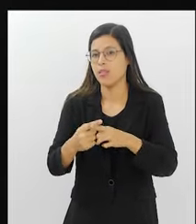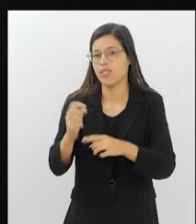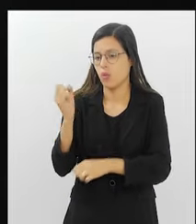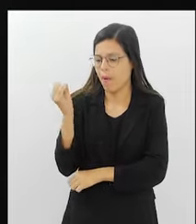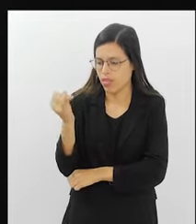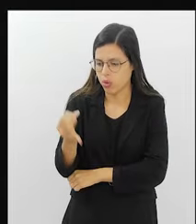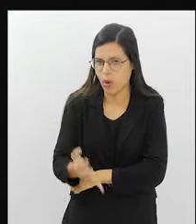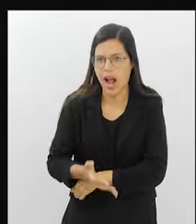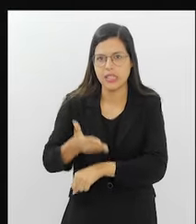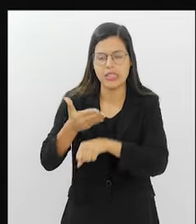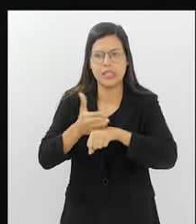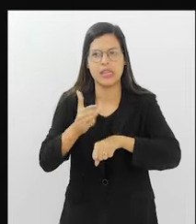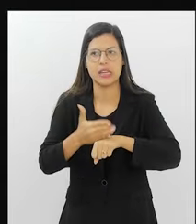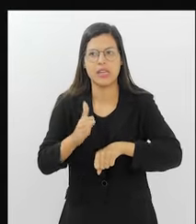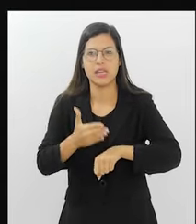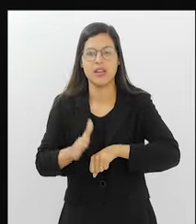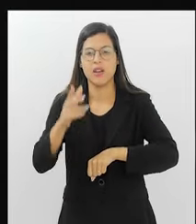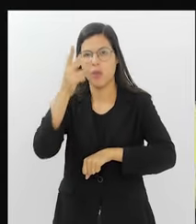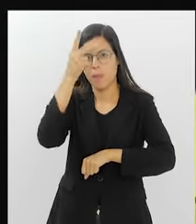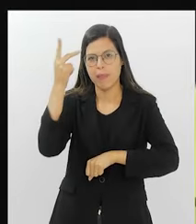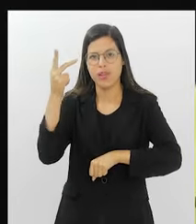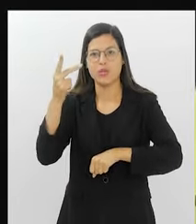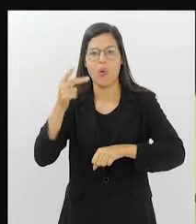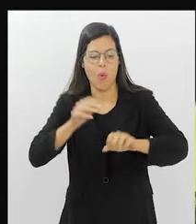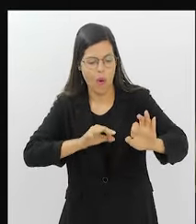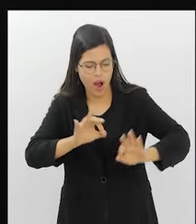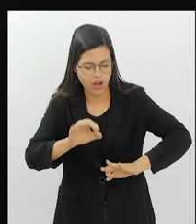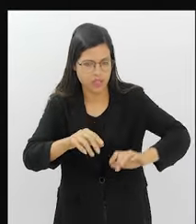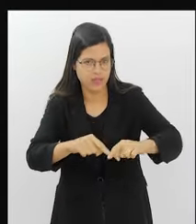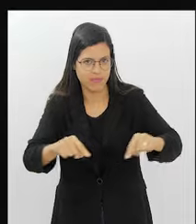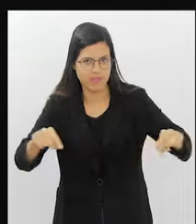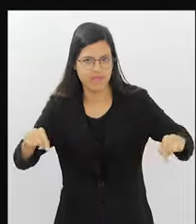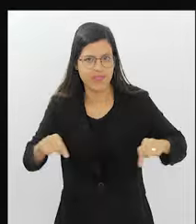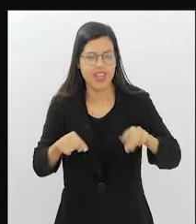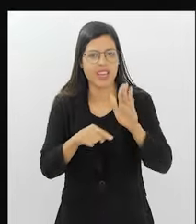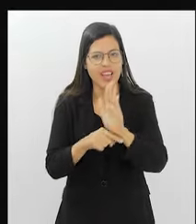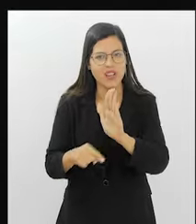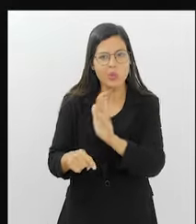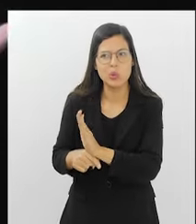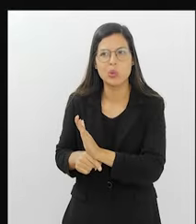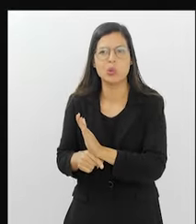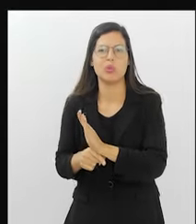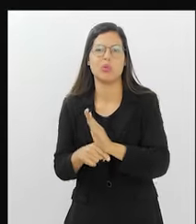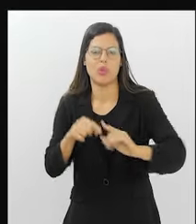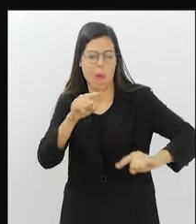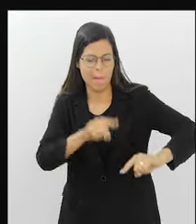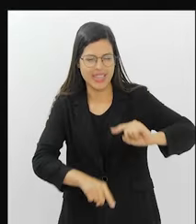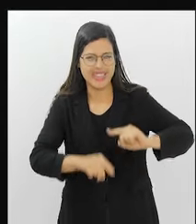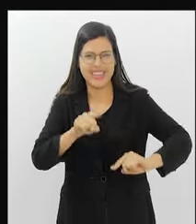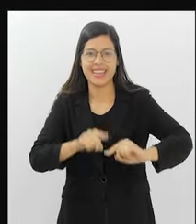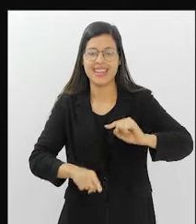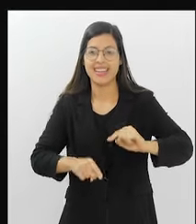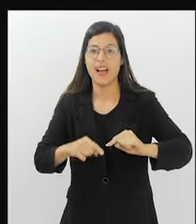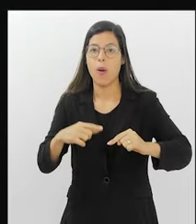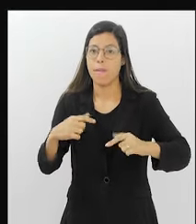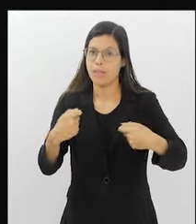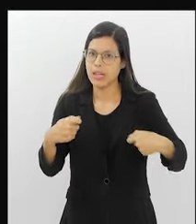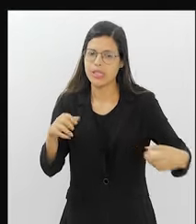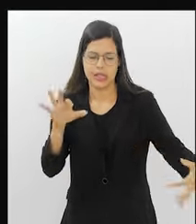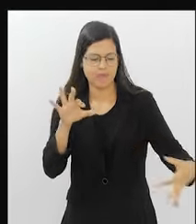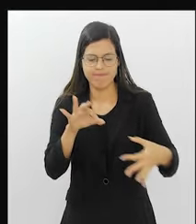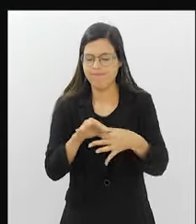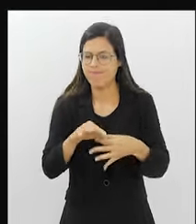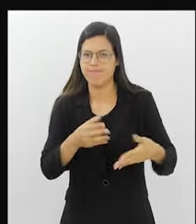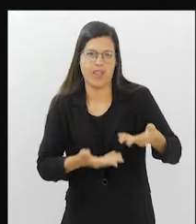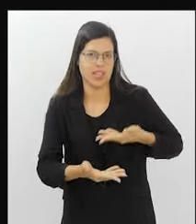madrugada ensaiando é a pessoa que cuida da da quadra que fica com a gente que ajuda com os adereços para lá e para cá então acaba que